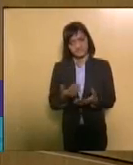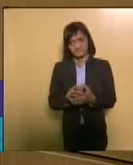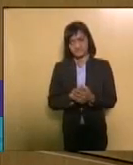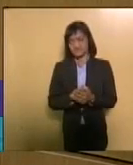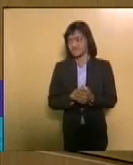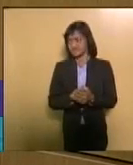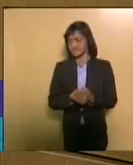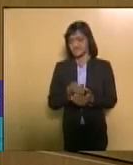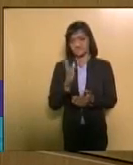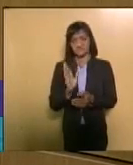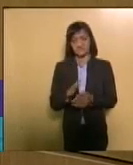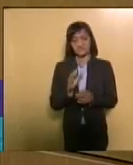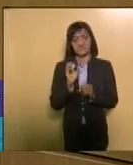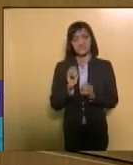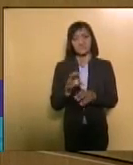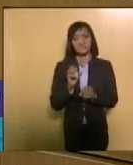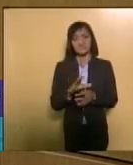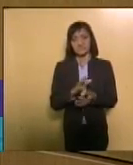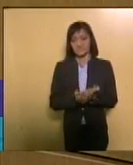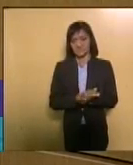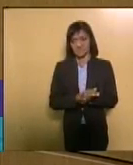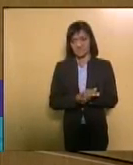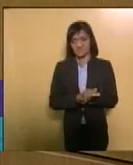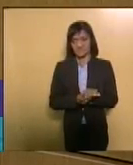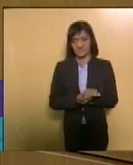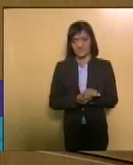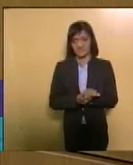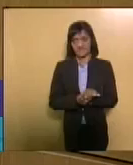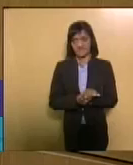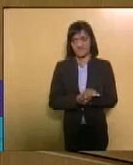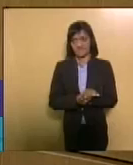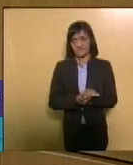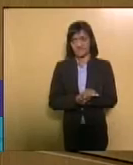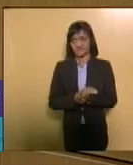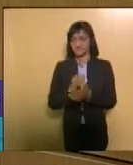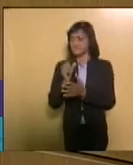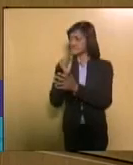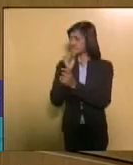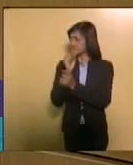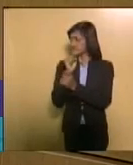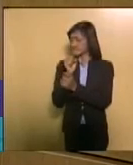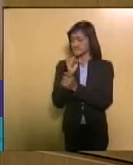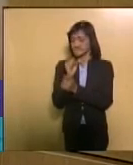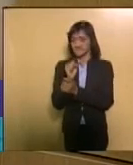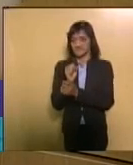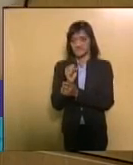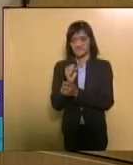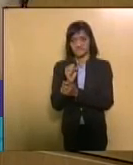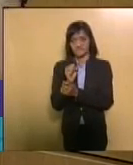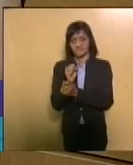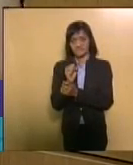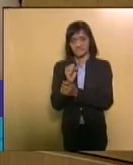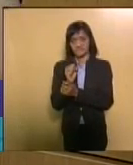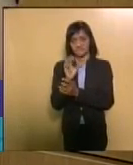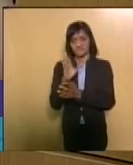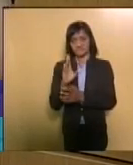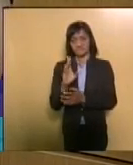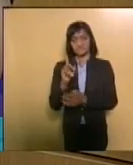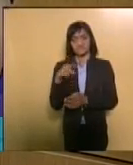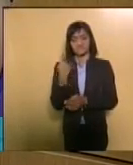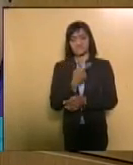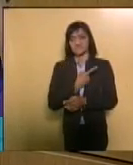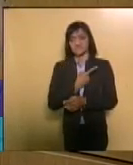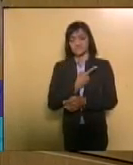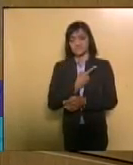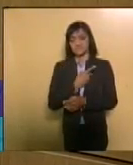da área de educação podiam influenciar na área de segurança e a gente eu acho que inclusive você tava comigo quando a gente foi pro